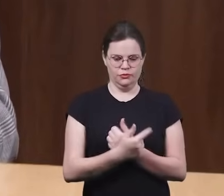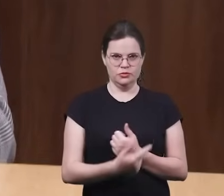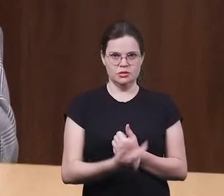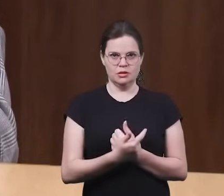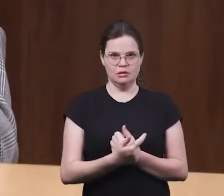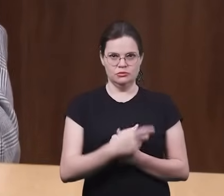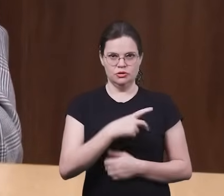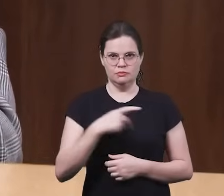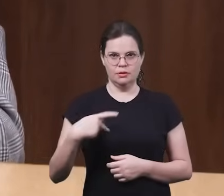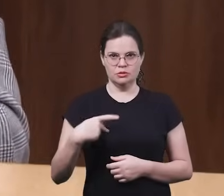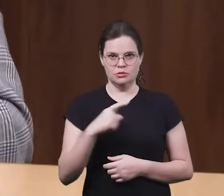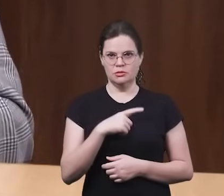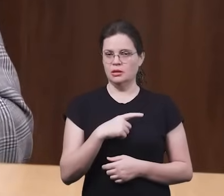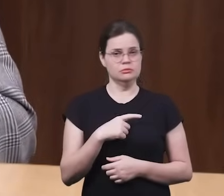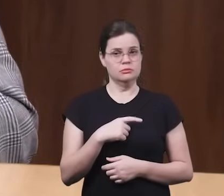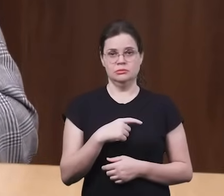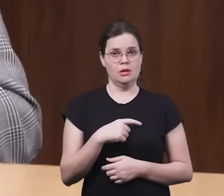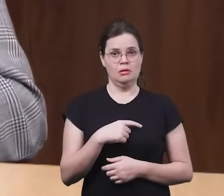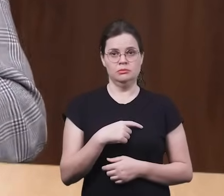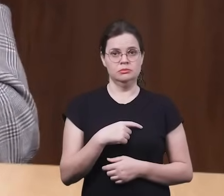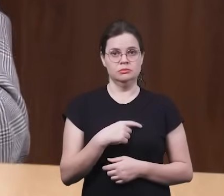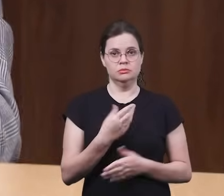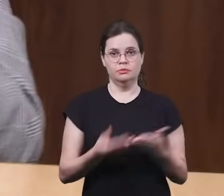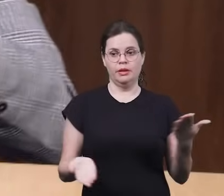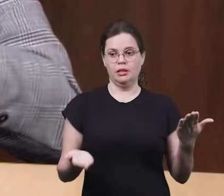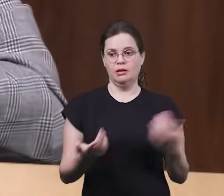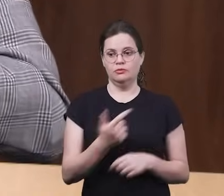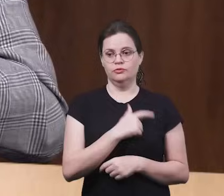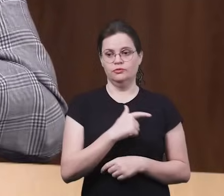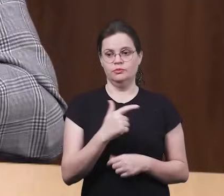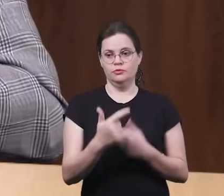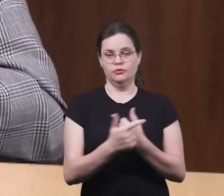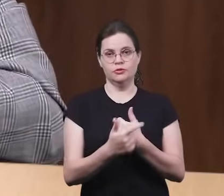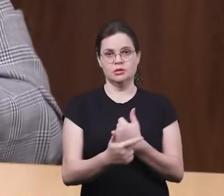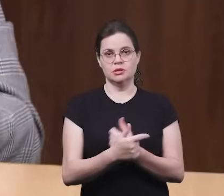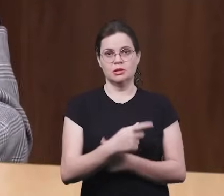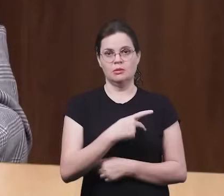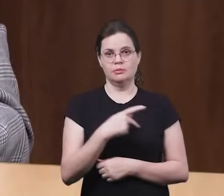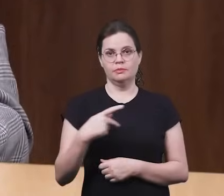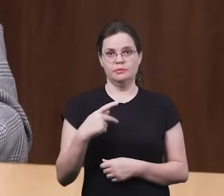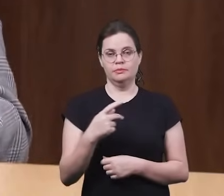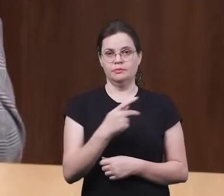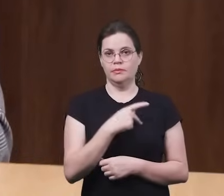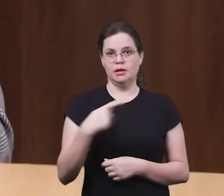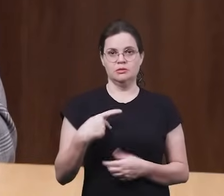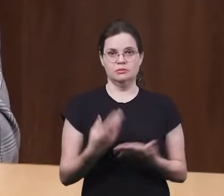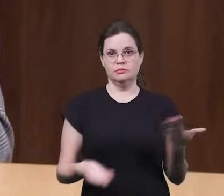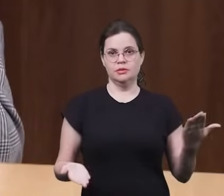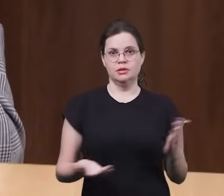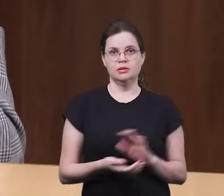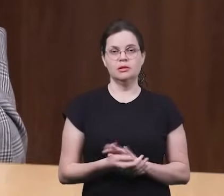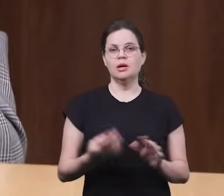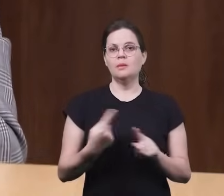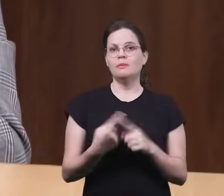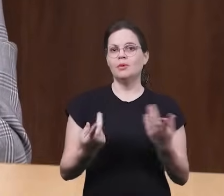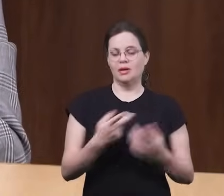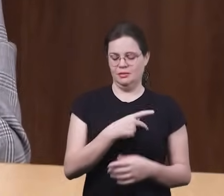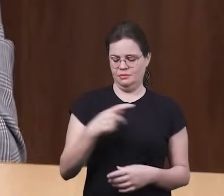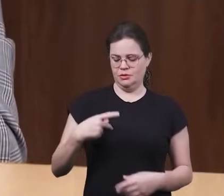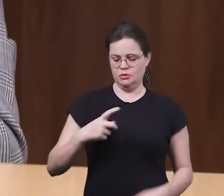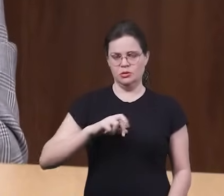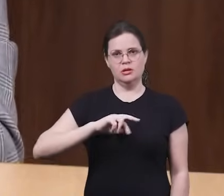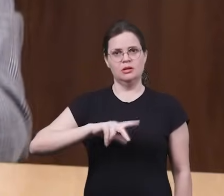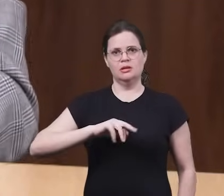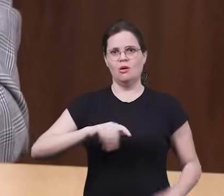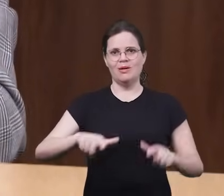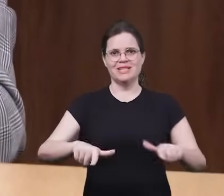função. Você perdeu a função. Então, como o ministério para nós não é título, nem profissão, é função, se você